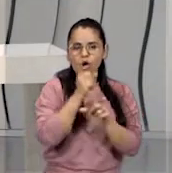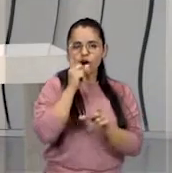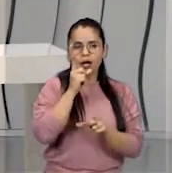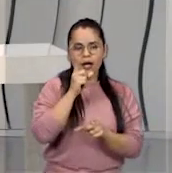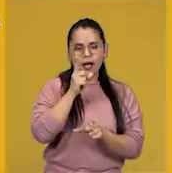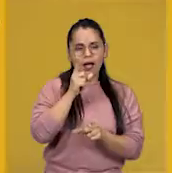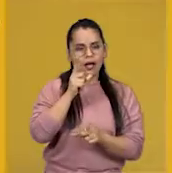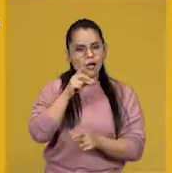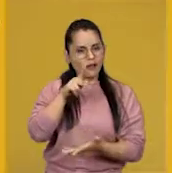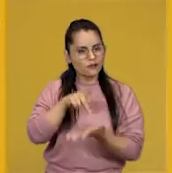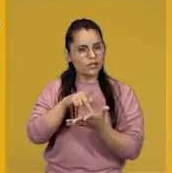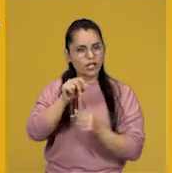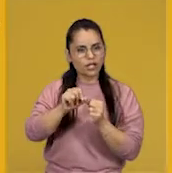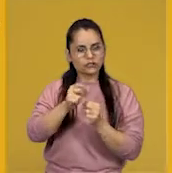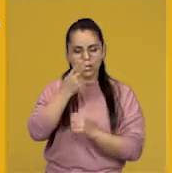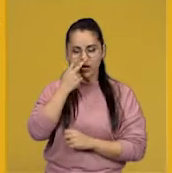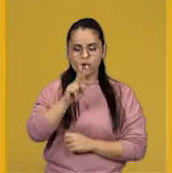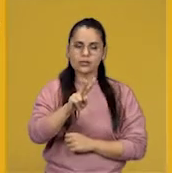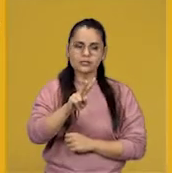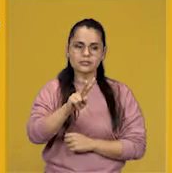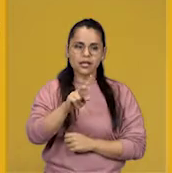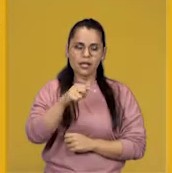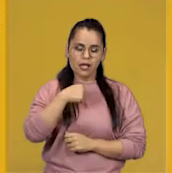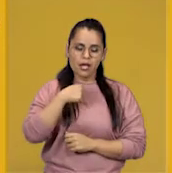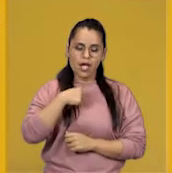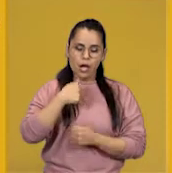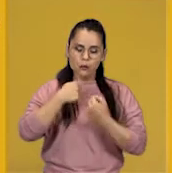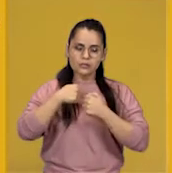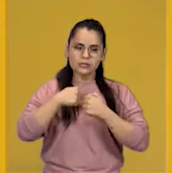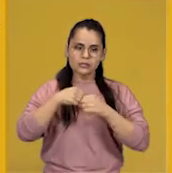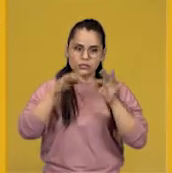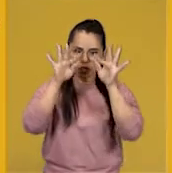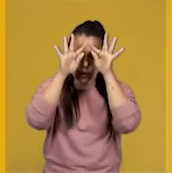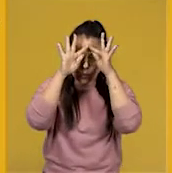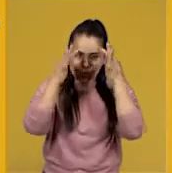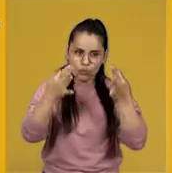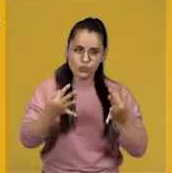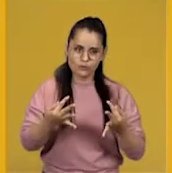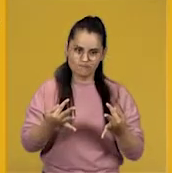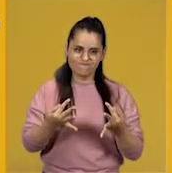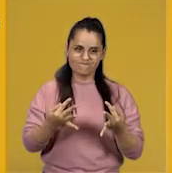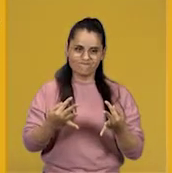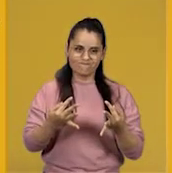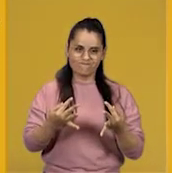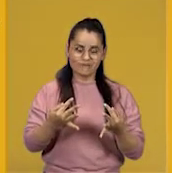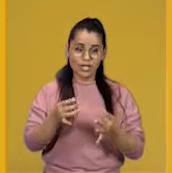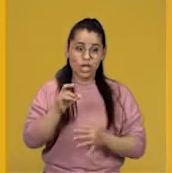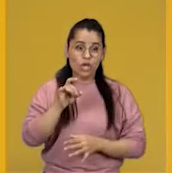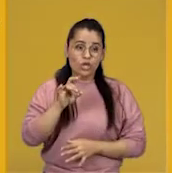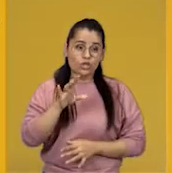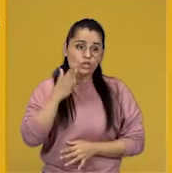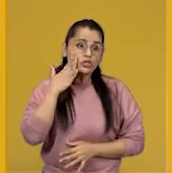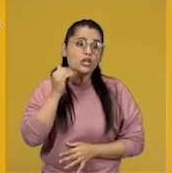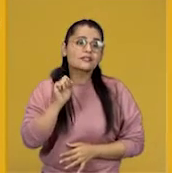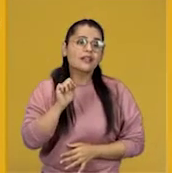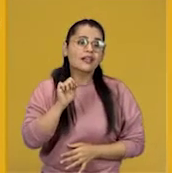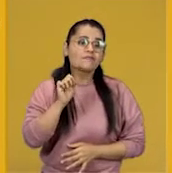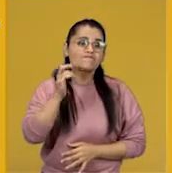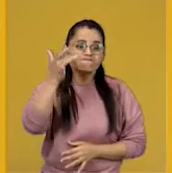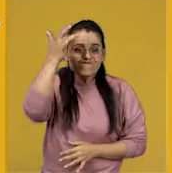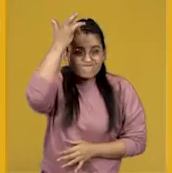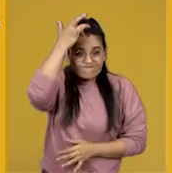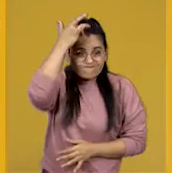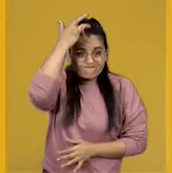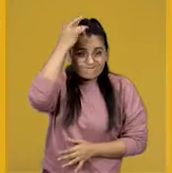sua ignorância, uma postura de humildade. Gosto muito dessa frase, só sei que nada sei. Por quê? Porque, na verdade, a gente não sabe de